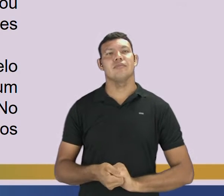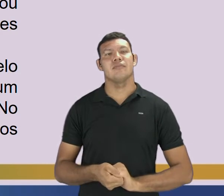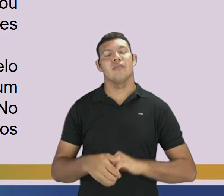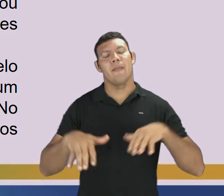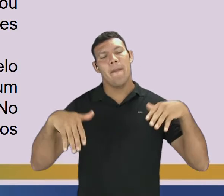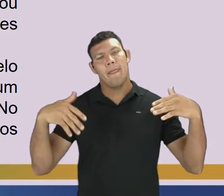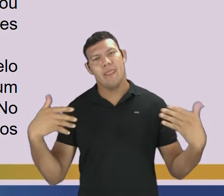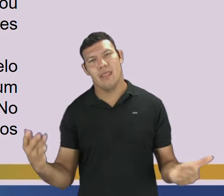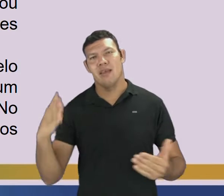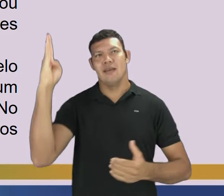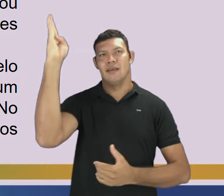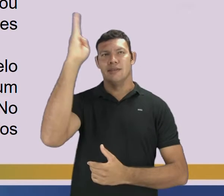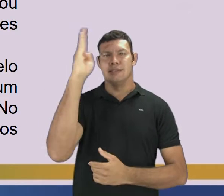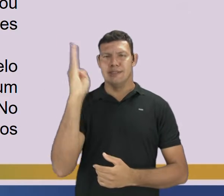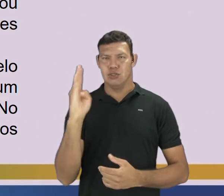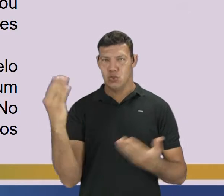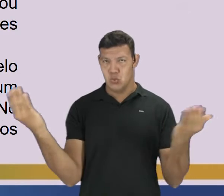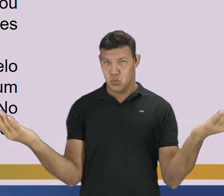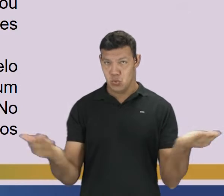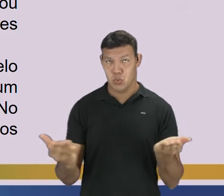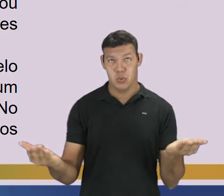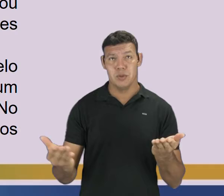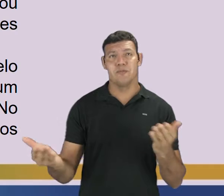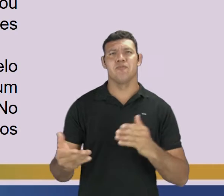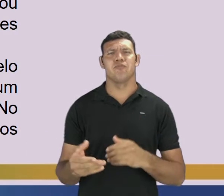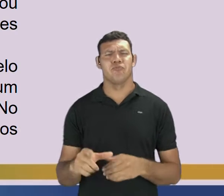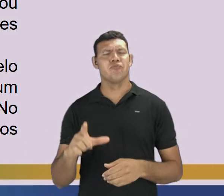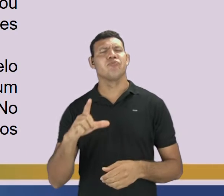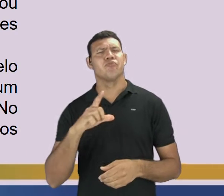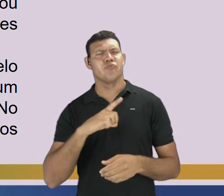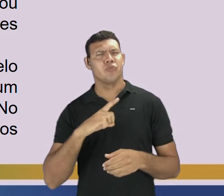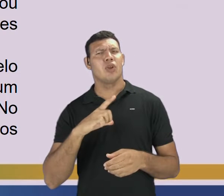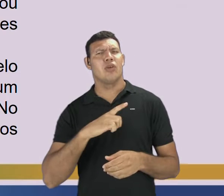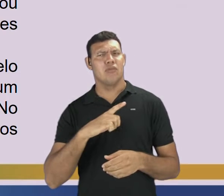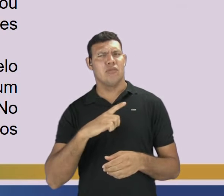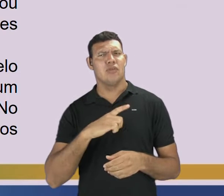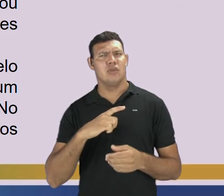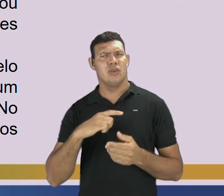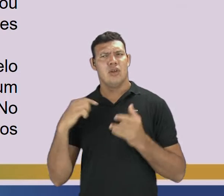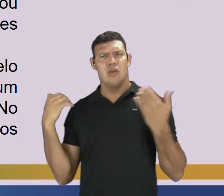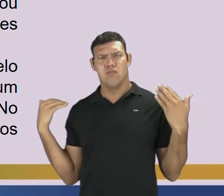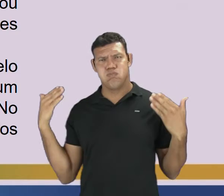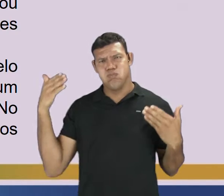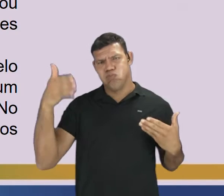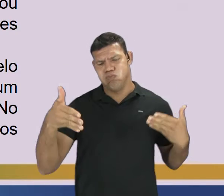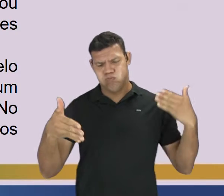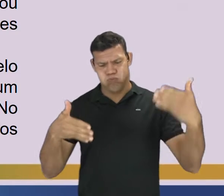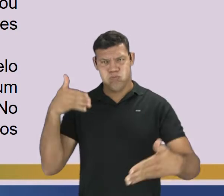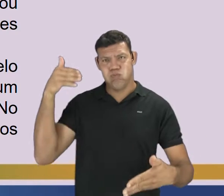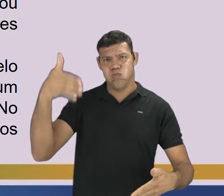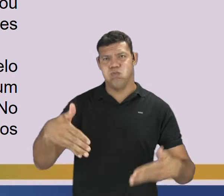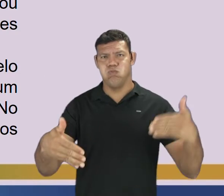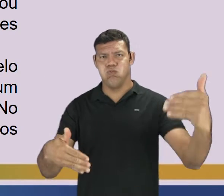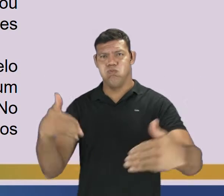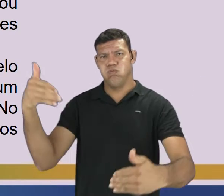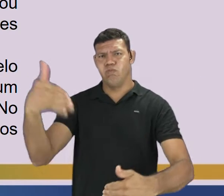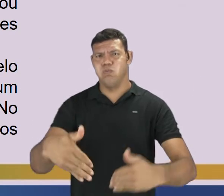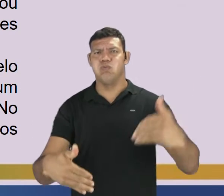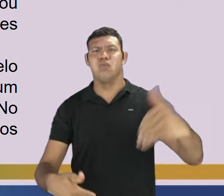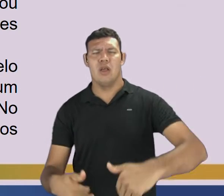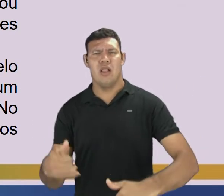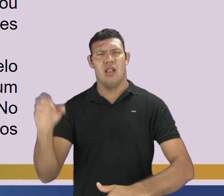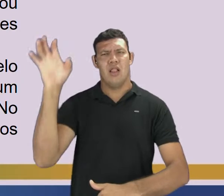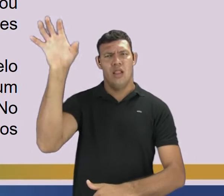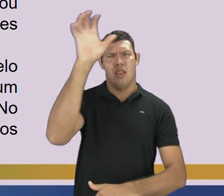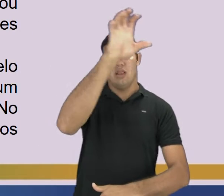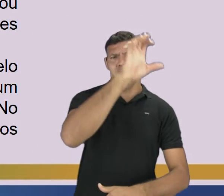Então, os brasileiros atualmente exercem um grande fluxo migratório, ou seja, se deslocam de uma região para outra,